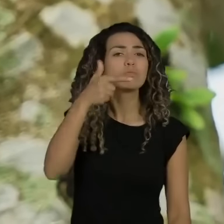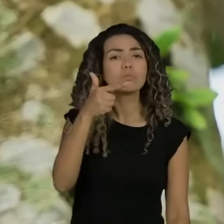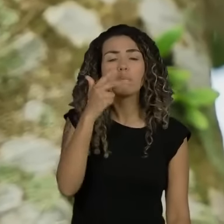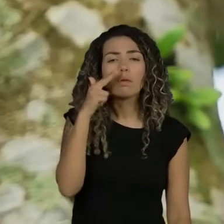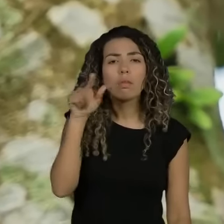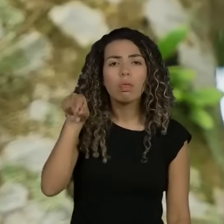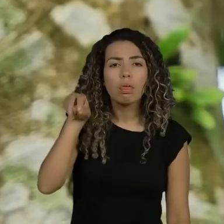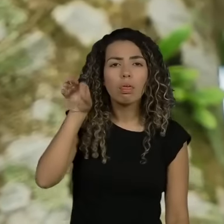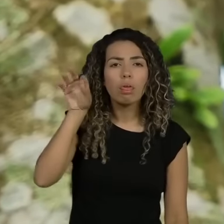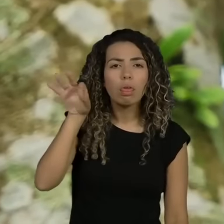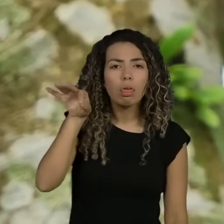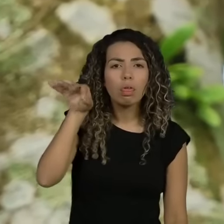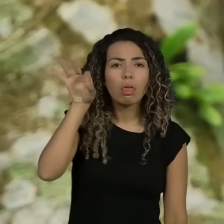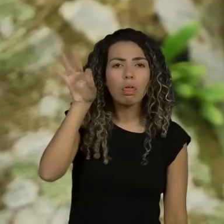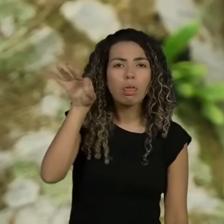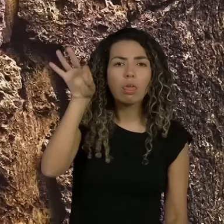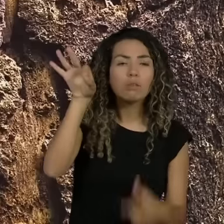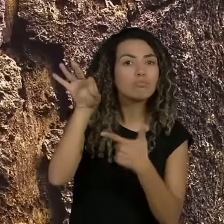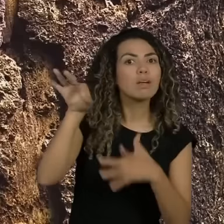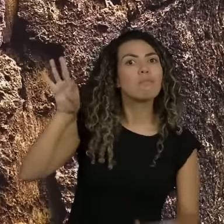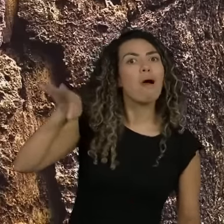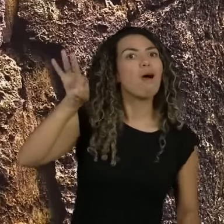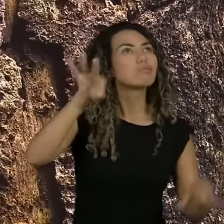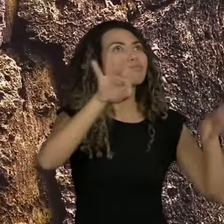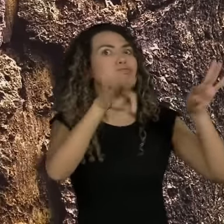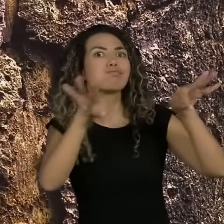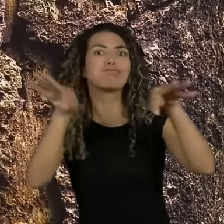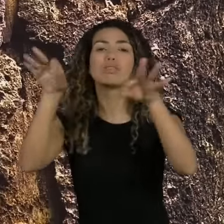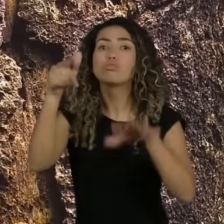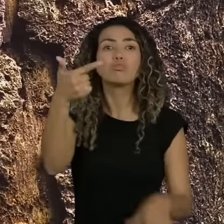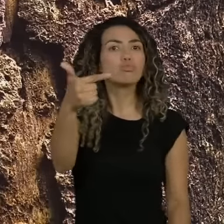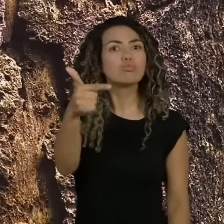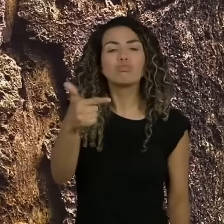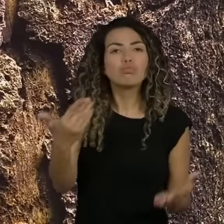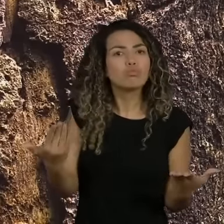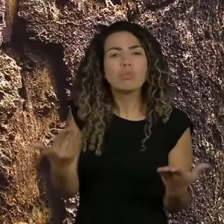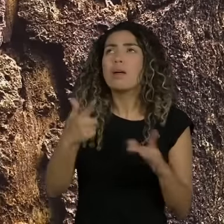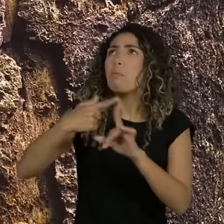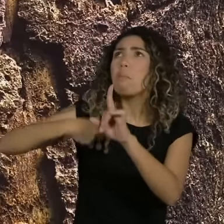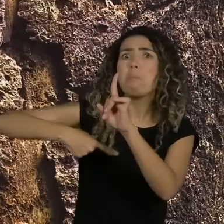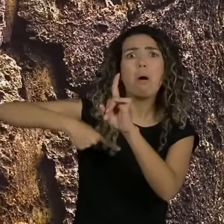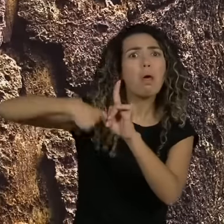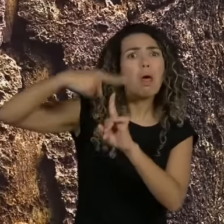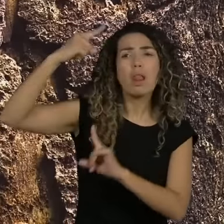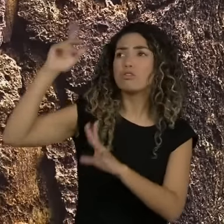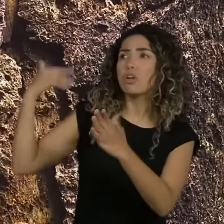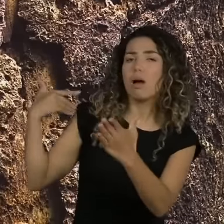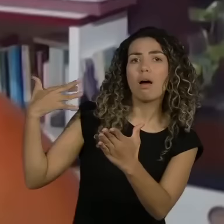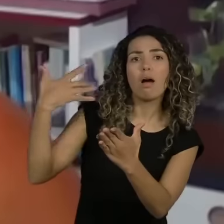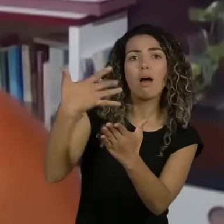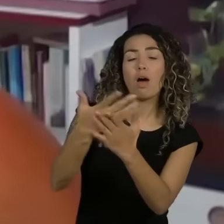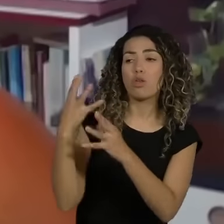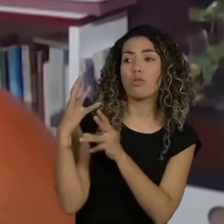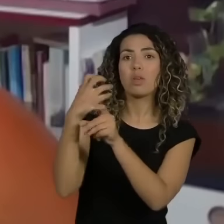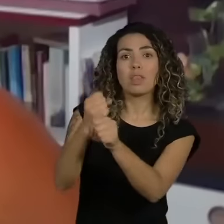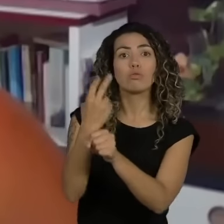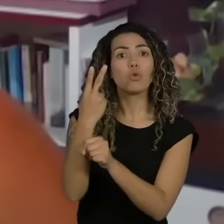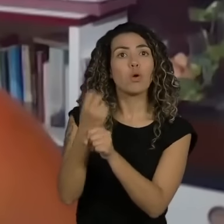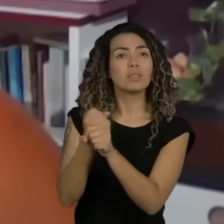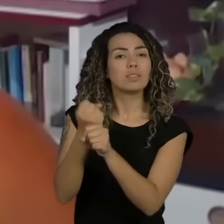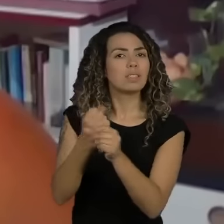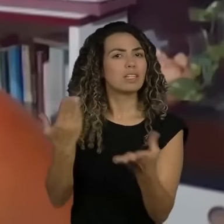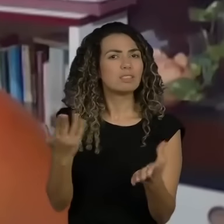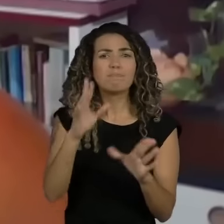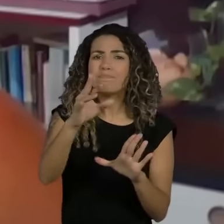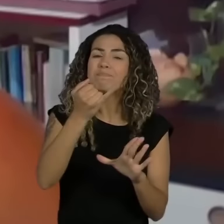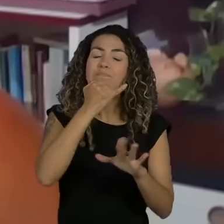graus, 5 a mais do que o normal. A seca na região já durava 2 anos. Quando a ave não